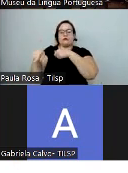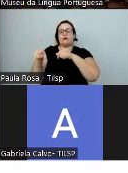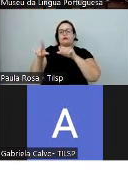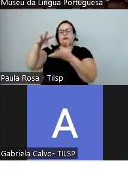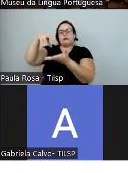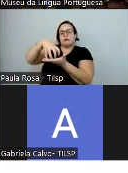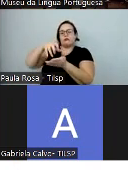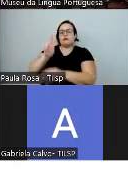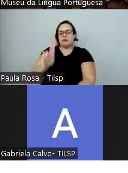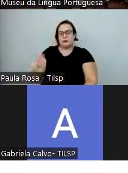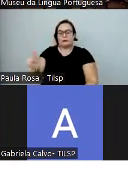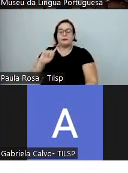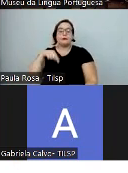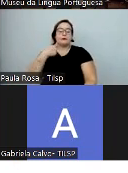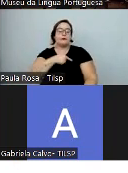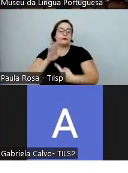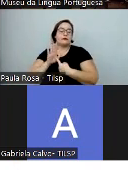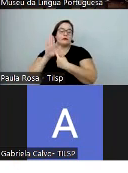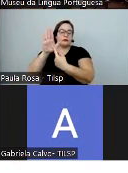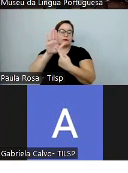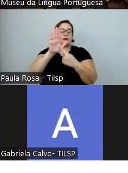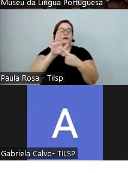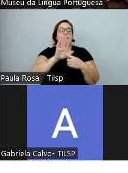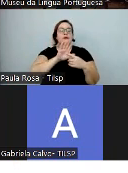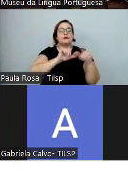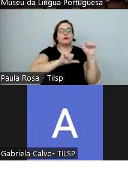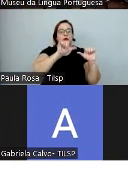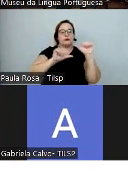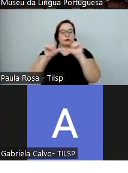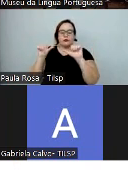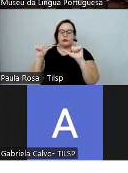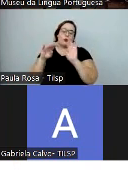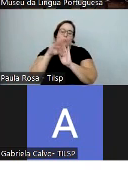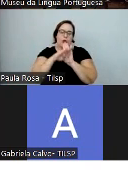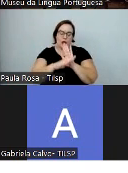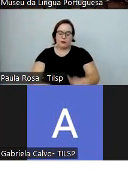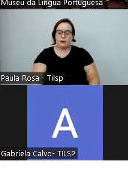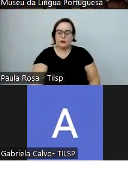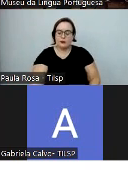nossas exposições itinerantes de extensão ao programa de extensão